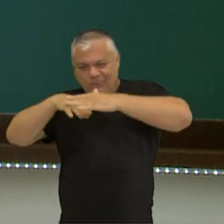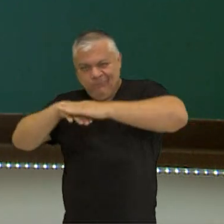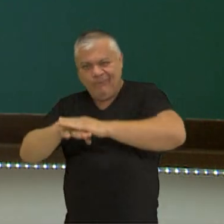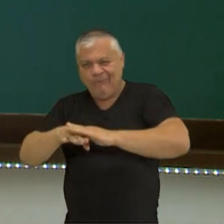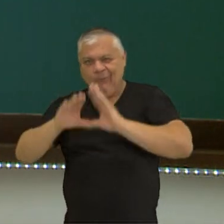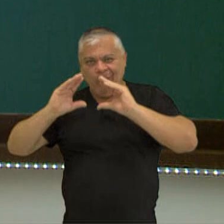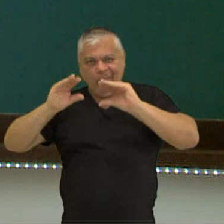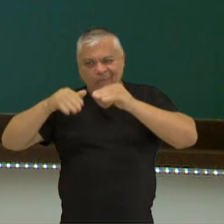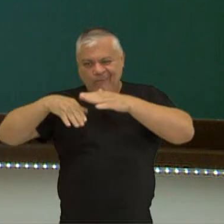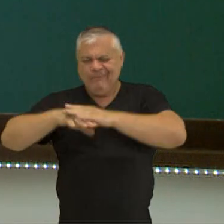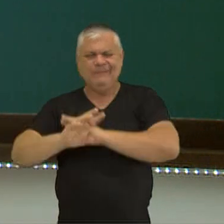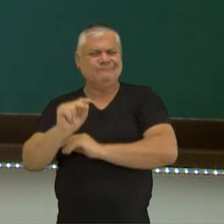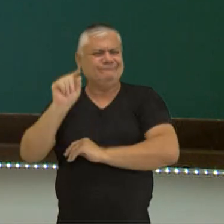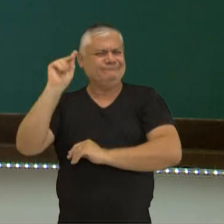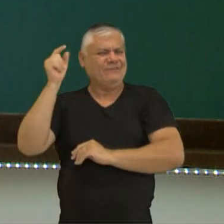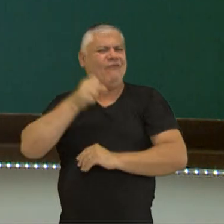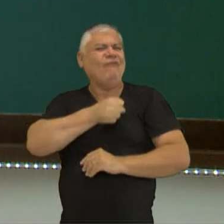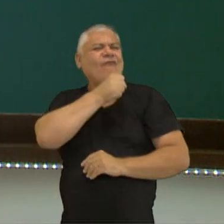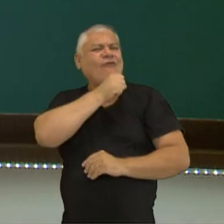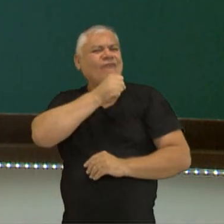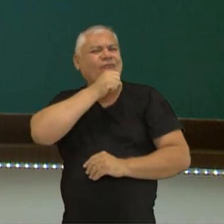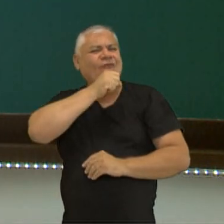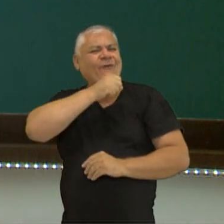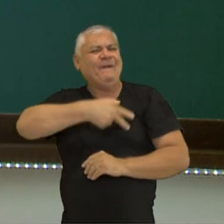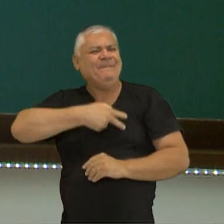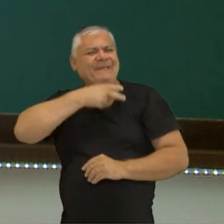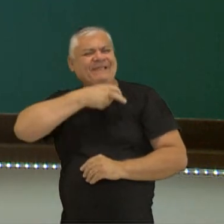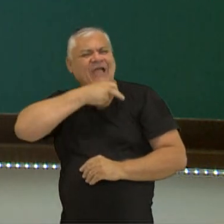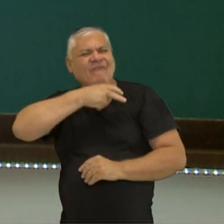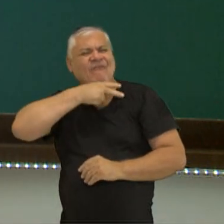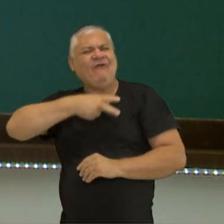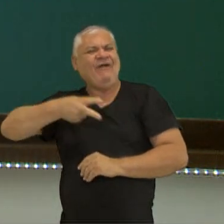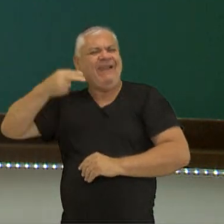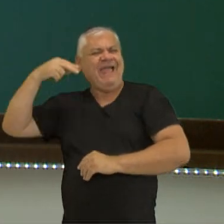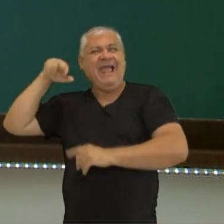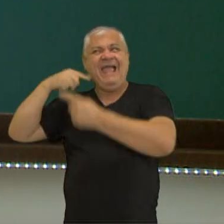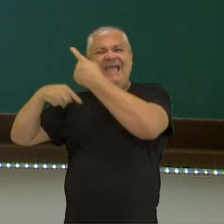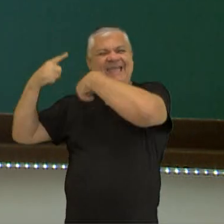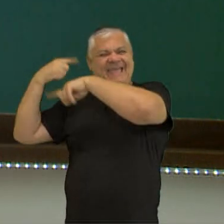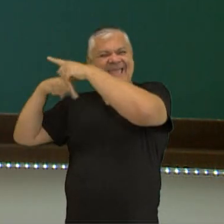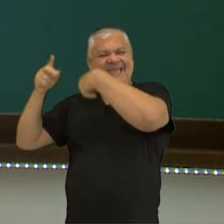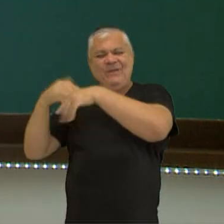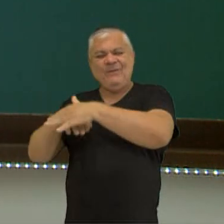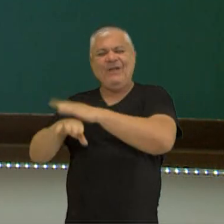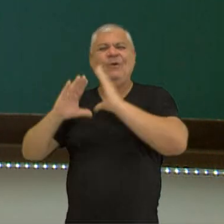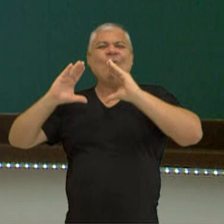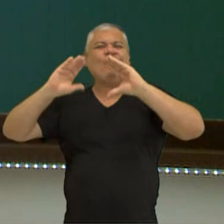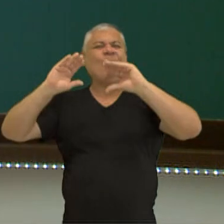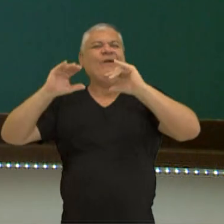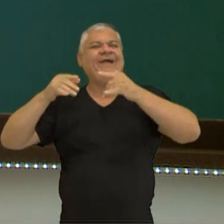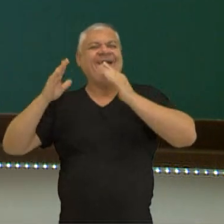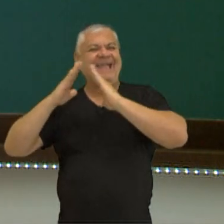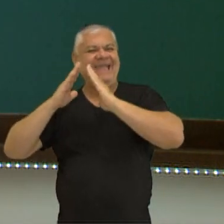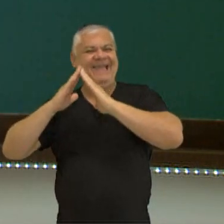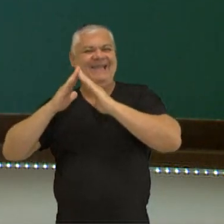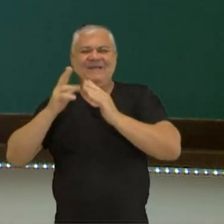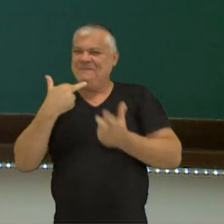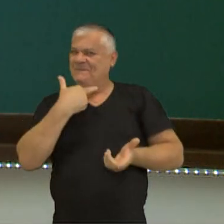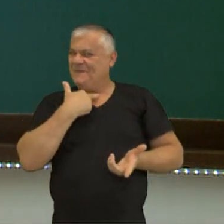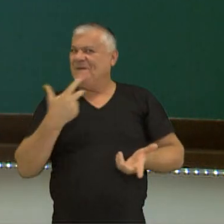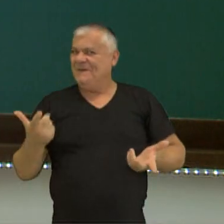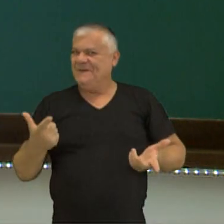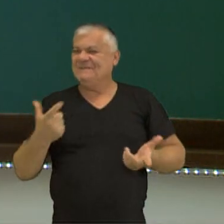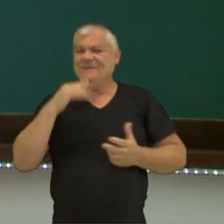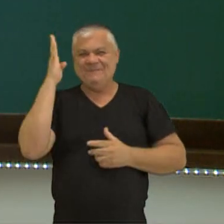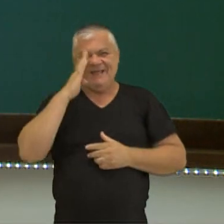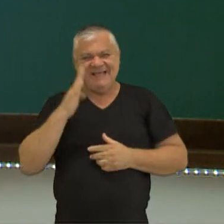Essa história veio lá na época dos nossos bisavós, avós, guardava dinheiro embaixo do colchão. Hoje em dia não dá, né? O Brasil viveu